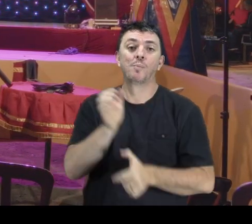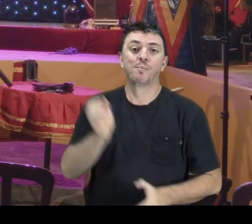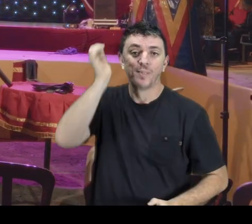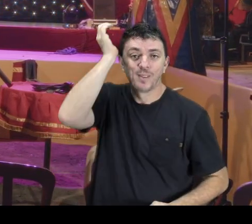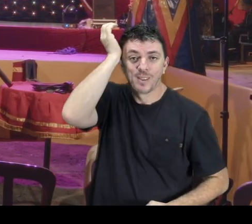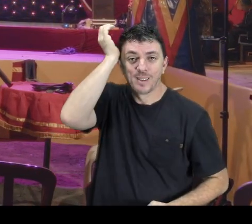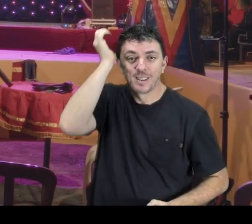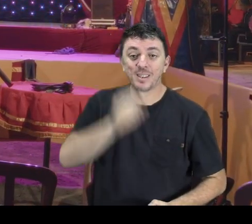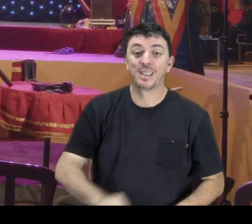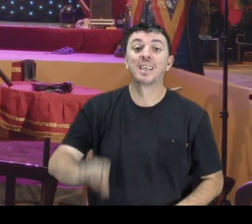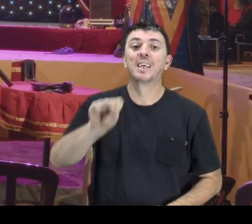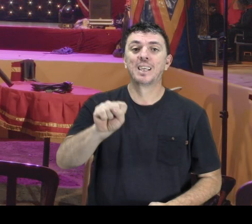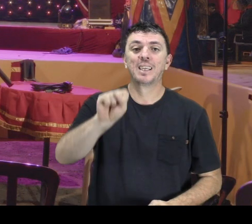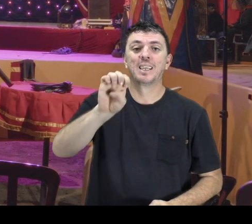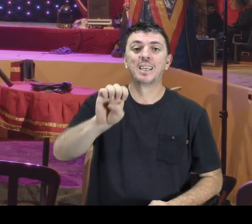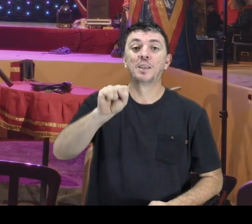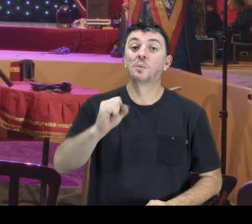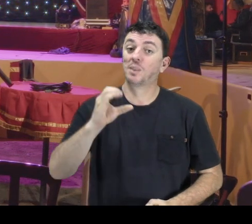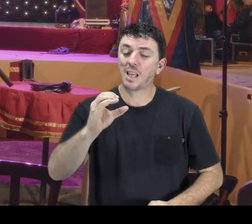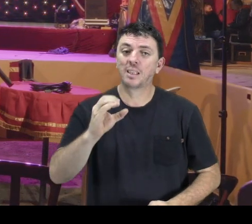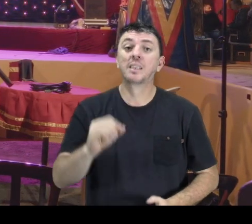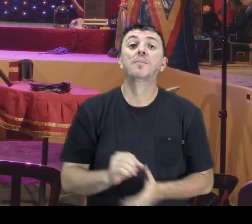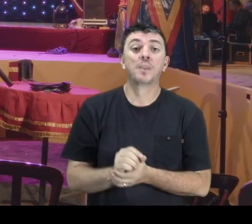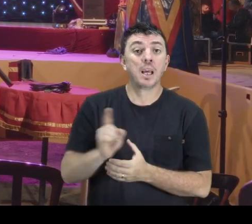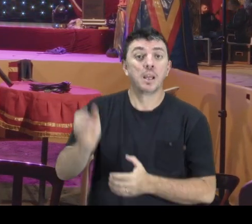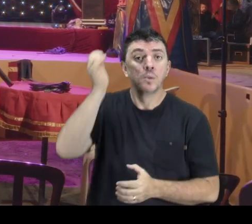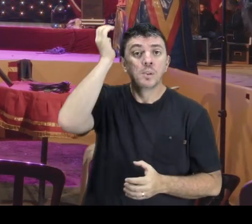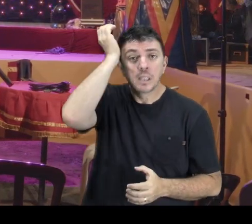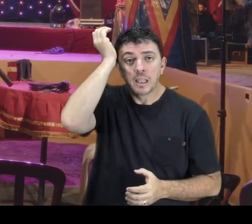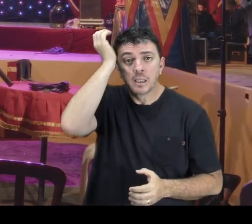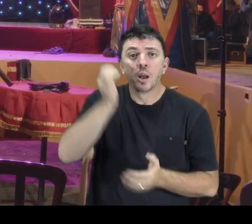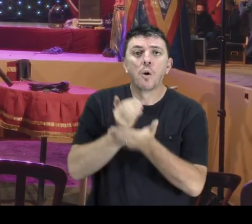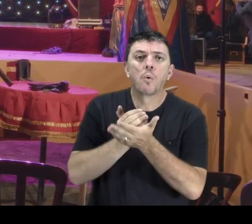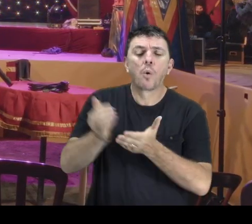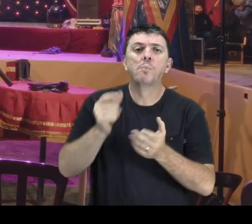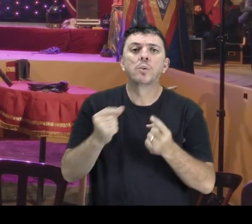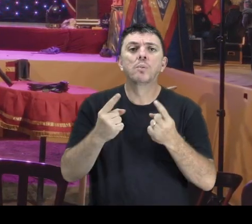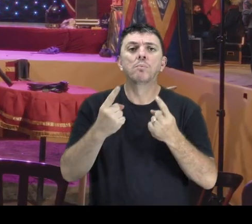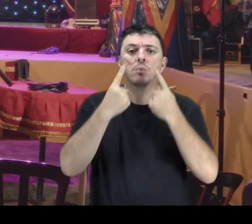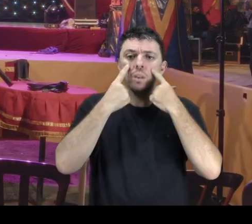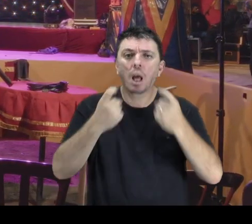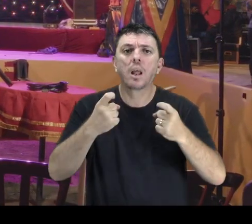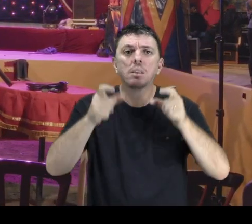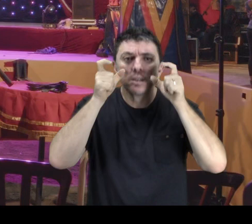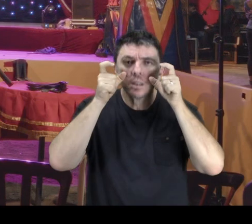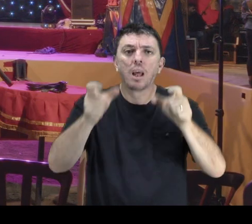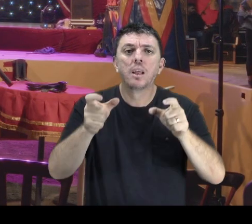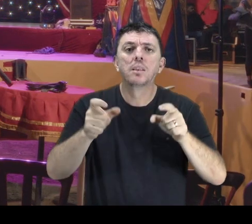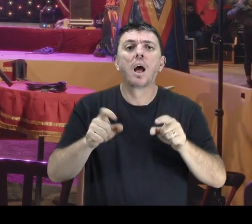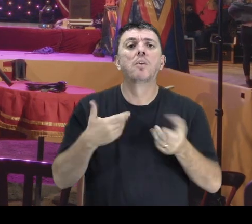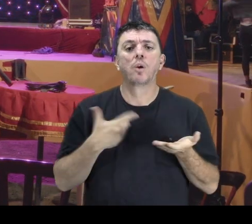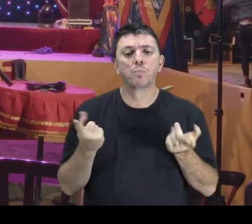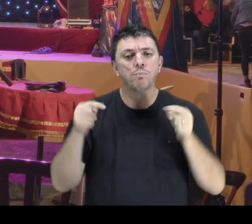se interessou de fazer isso, e começamos a batalhar para que estivesse acontecendo isso aqui hoje.